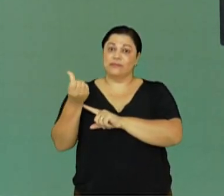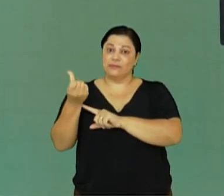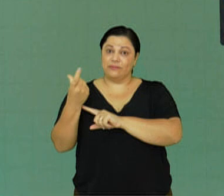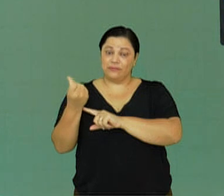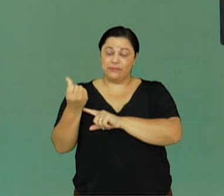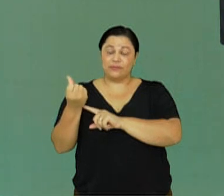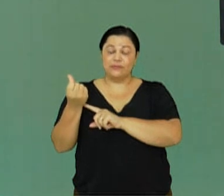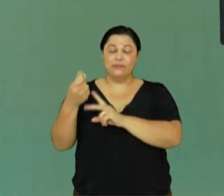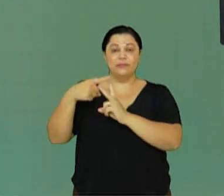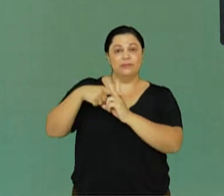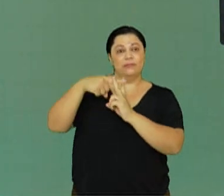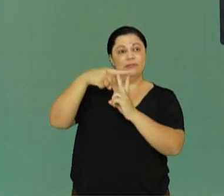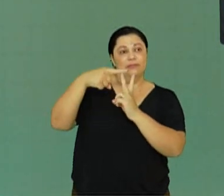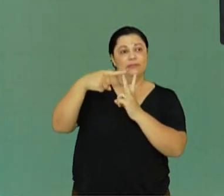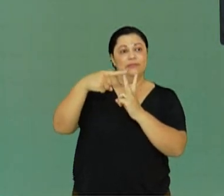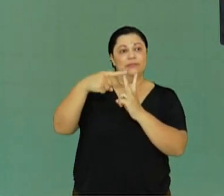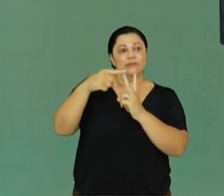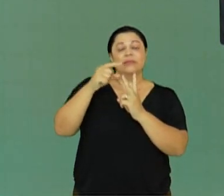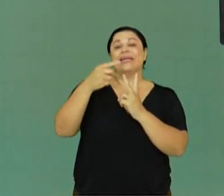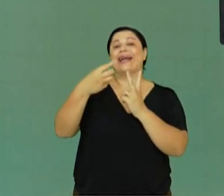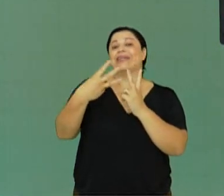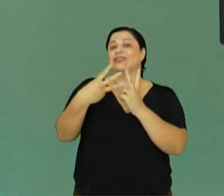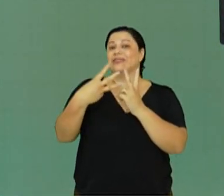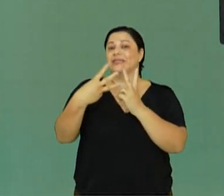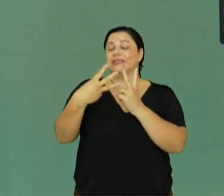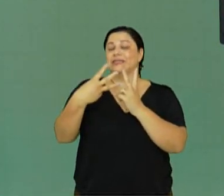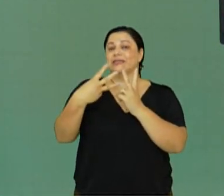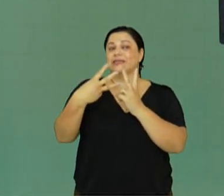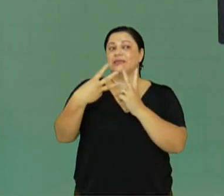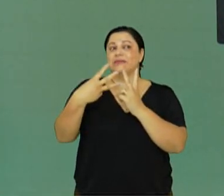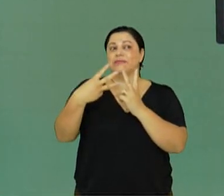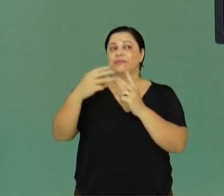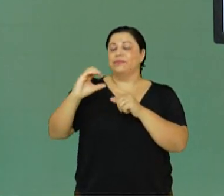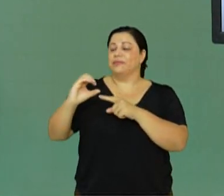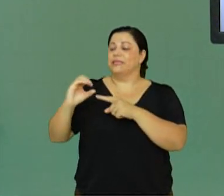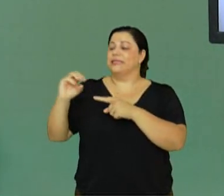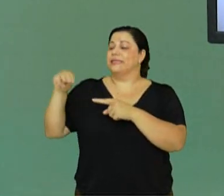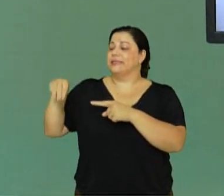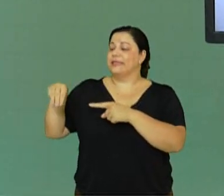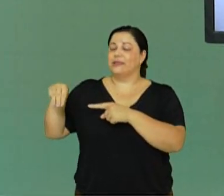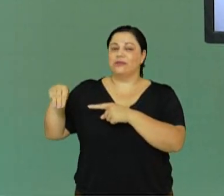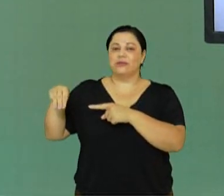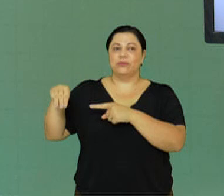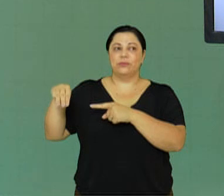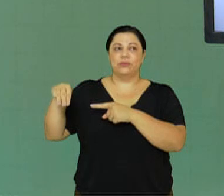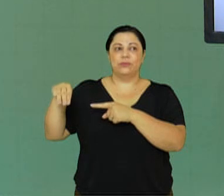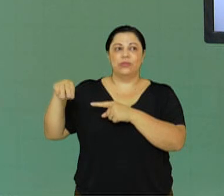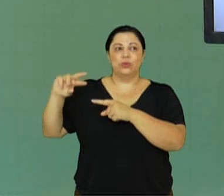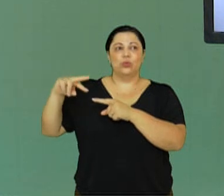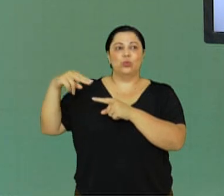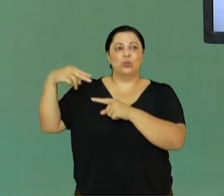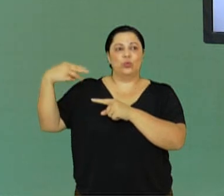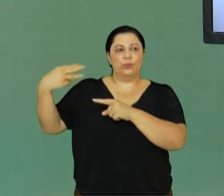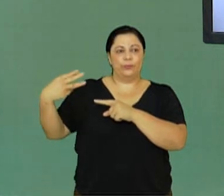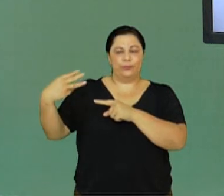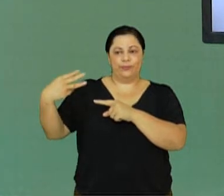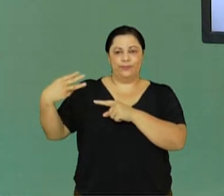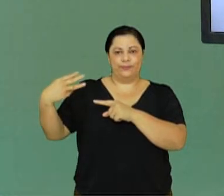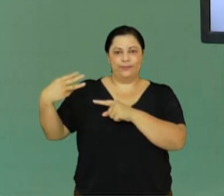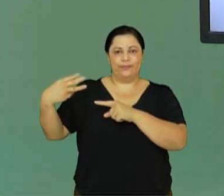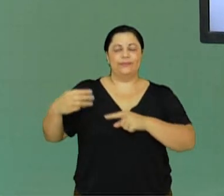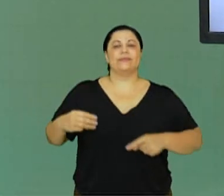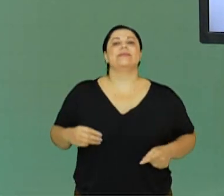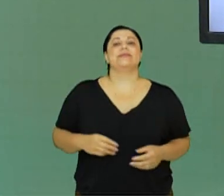de 3. Qual que é a unidade? Centímetros cúbicos. Portanto, esse é